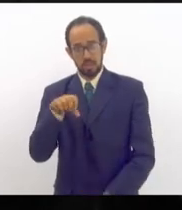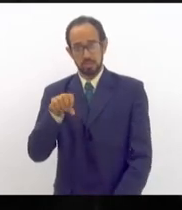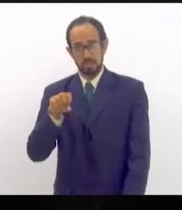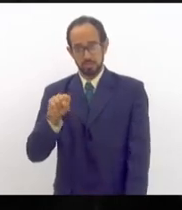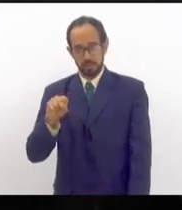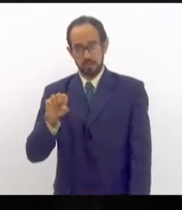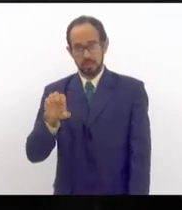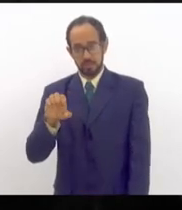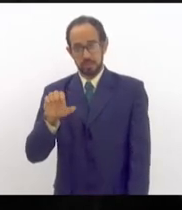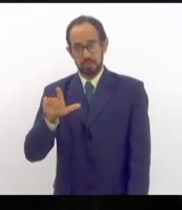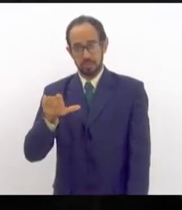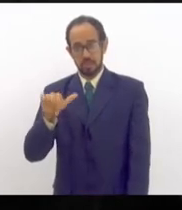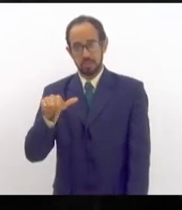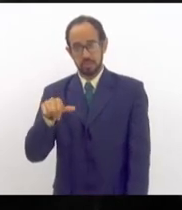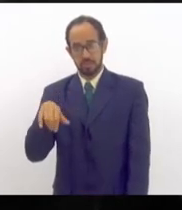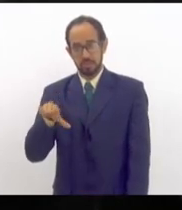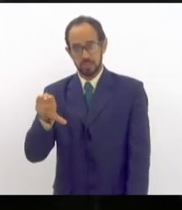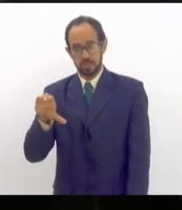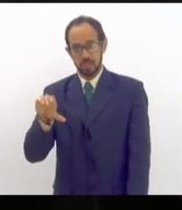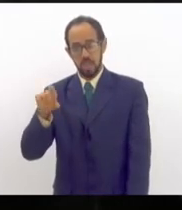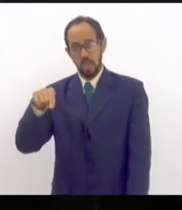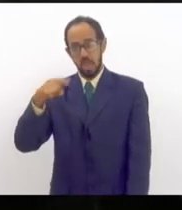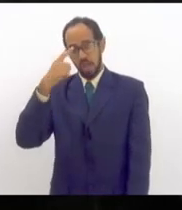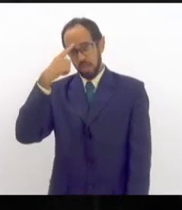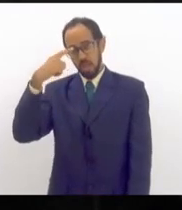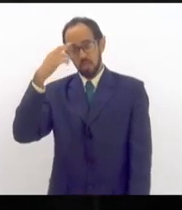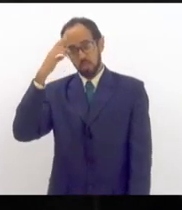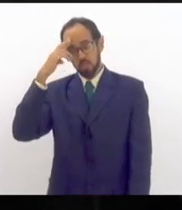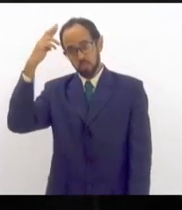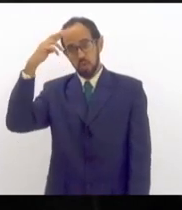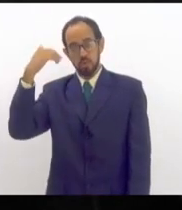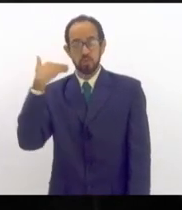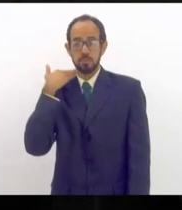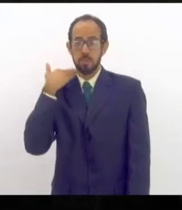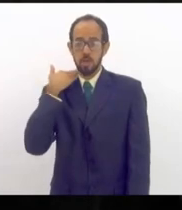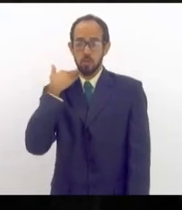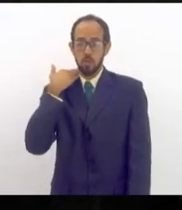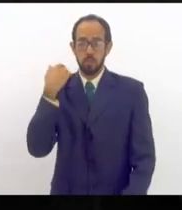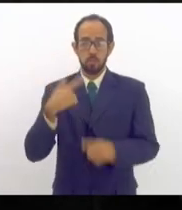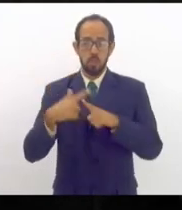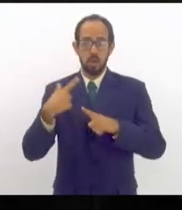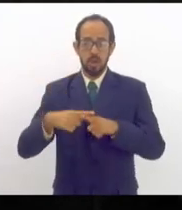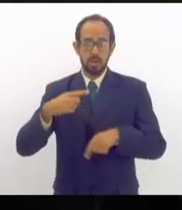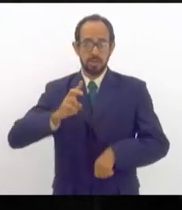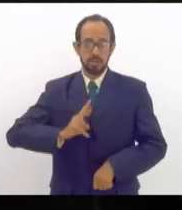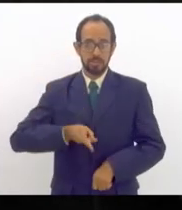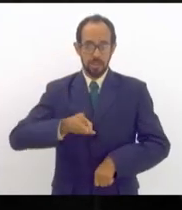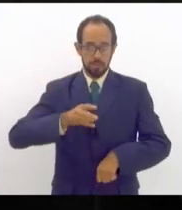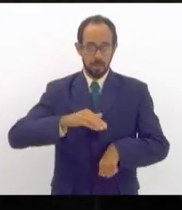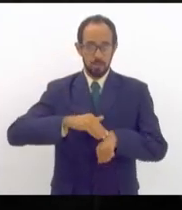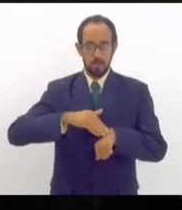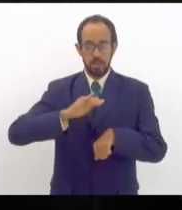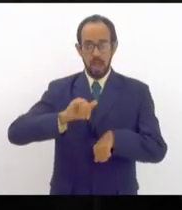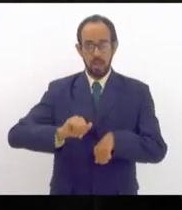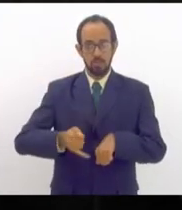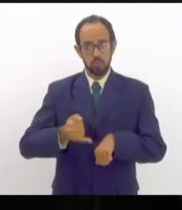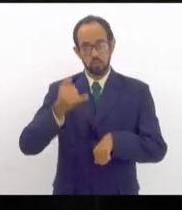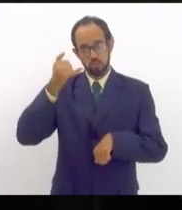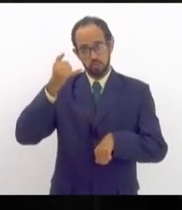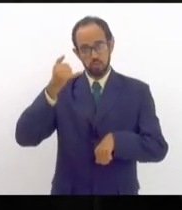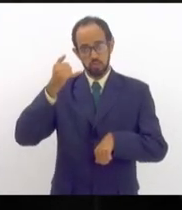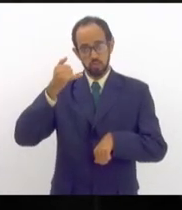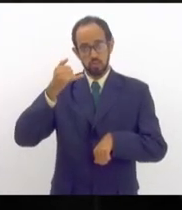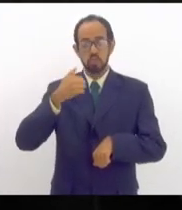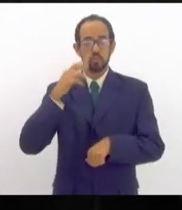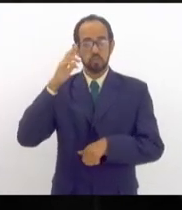É a lógica dos banqueiros porque sempre que eu subir a taxa de juros os banqueiros vão ganhar